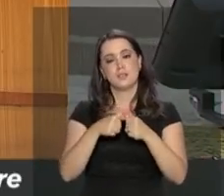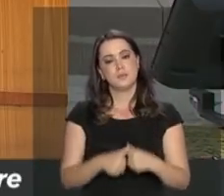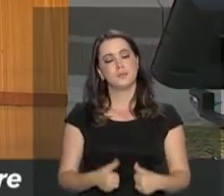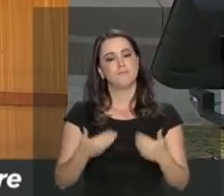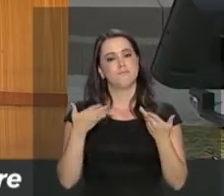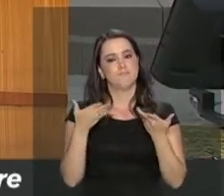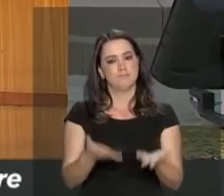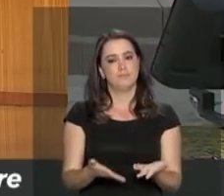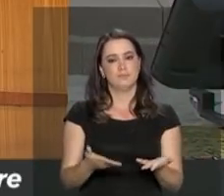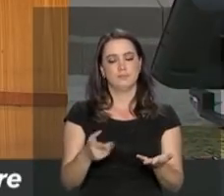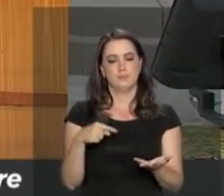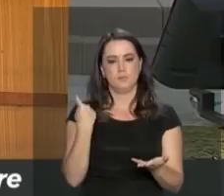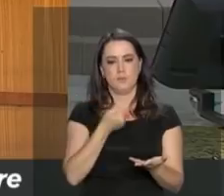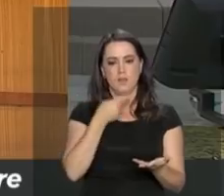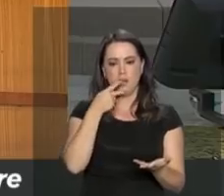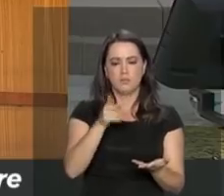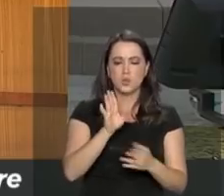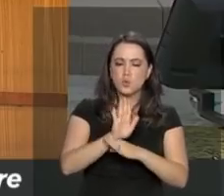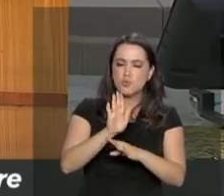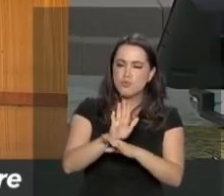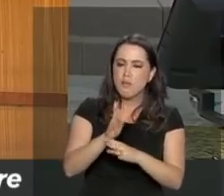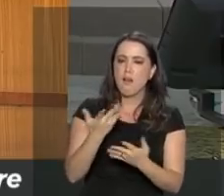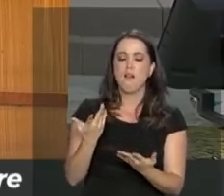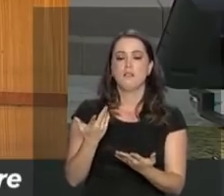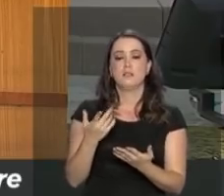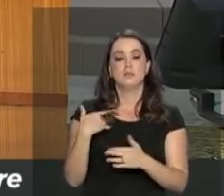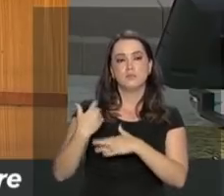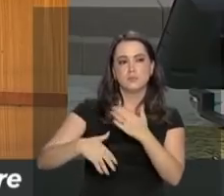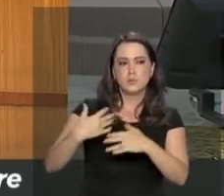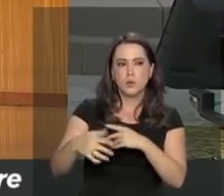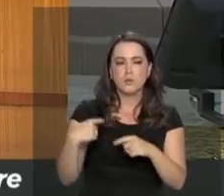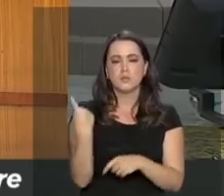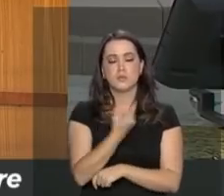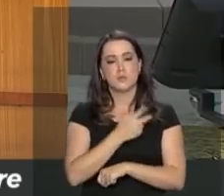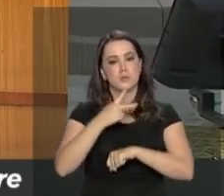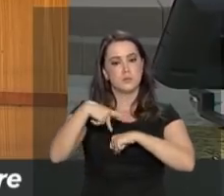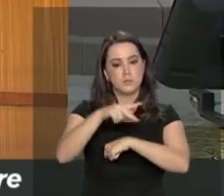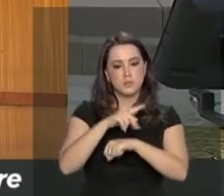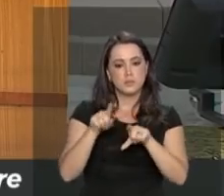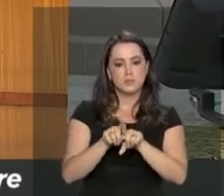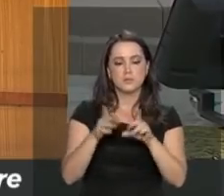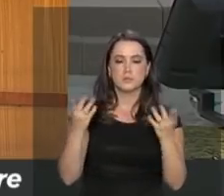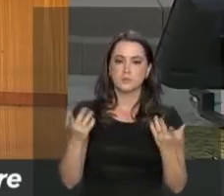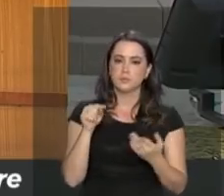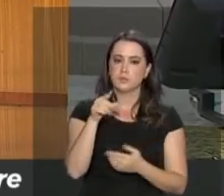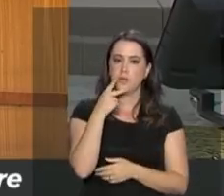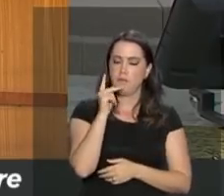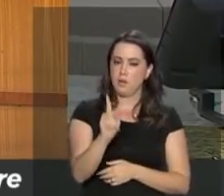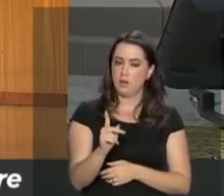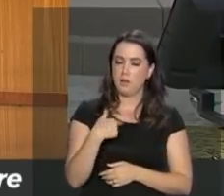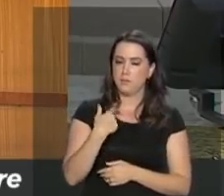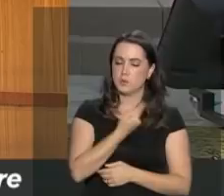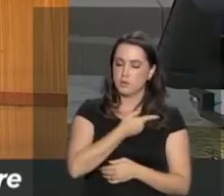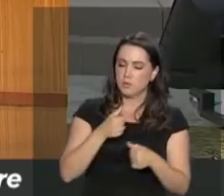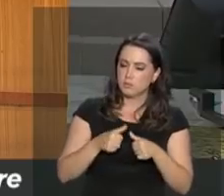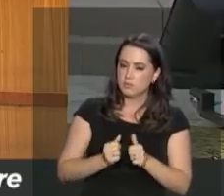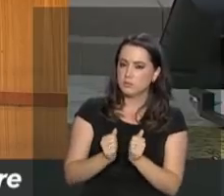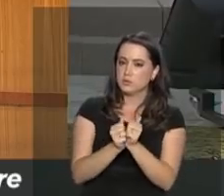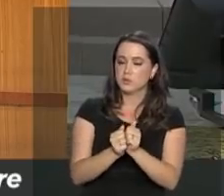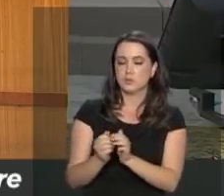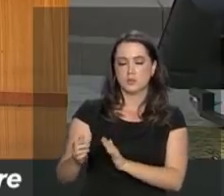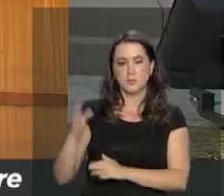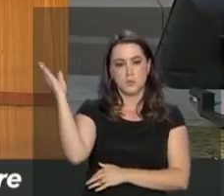a digamos colaborar com o desenvolvimento do nosso país quando dizemos nós colocamos o